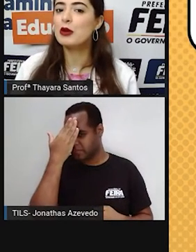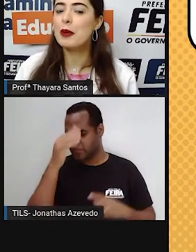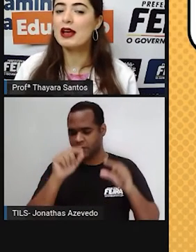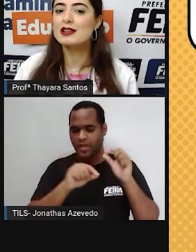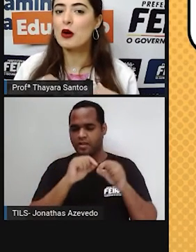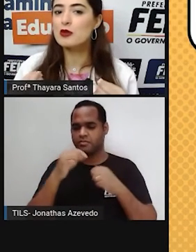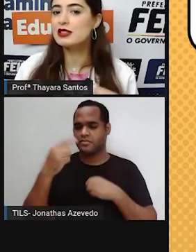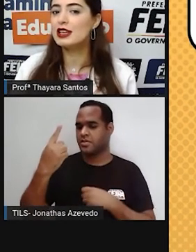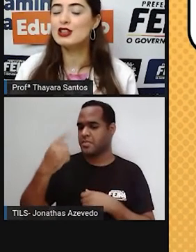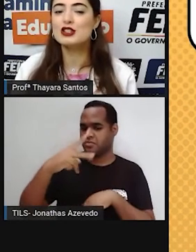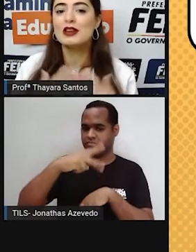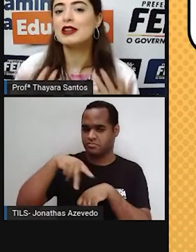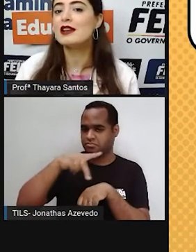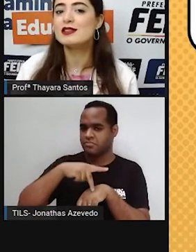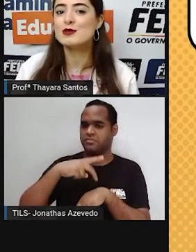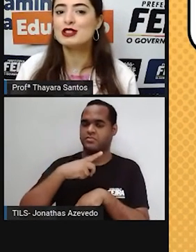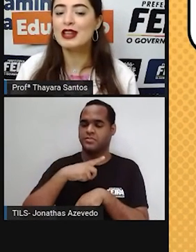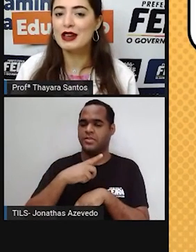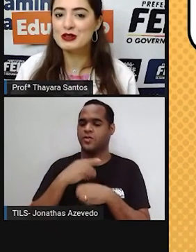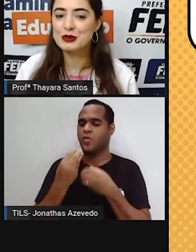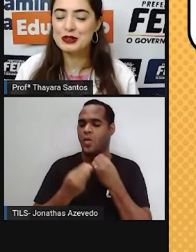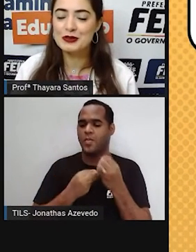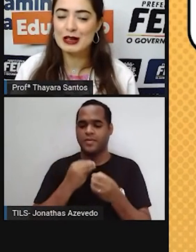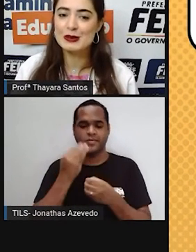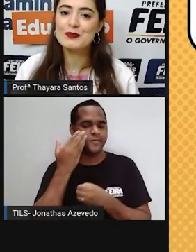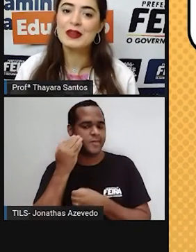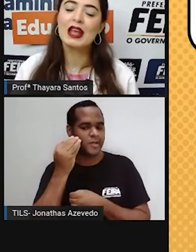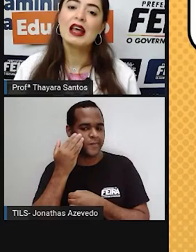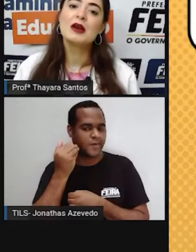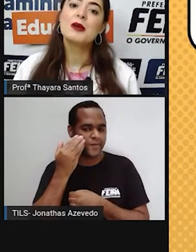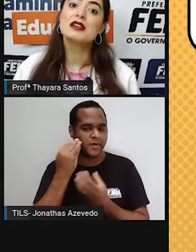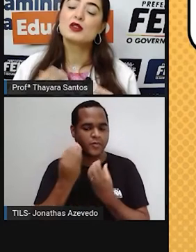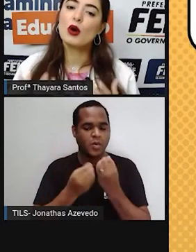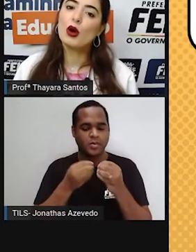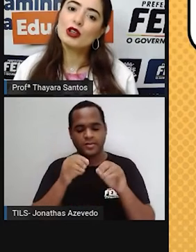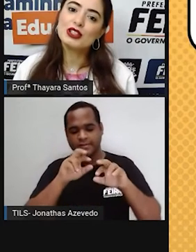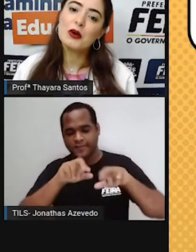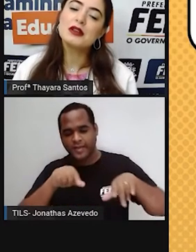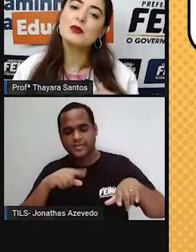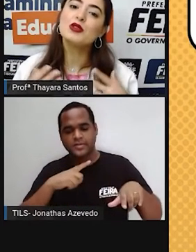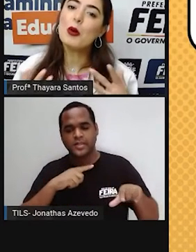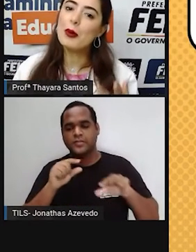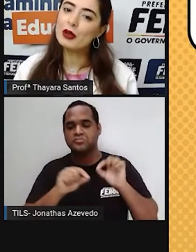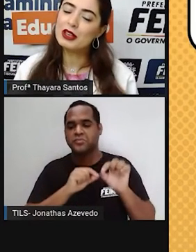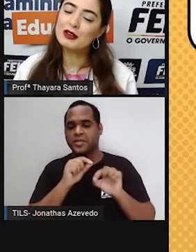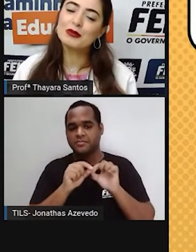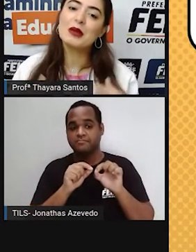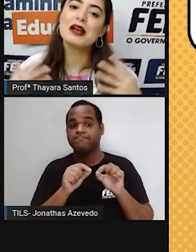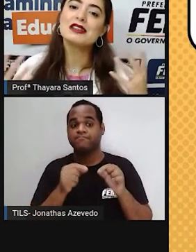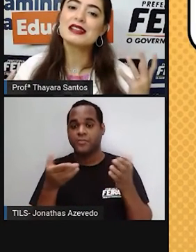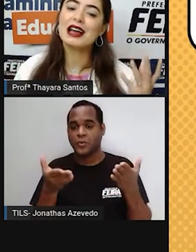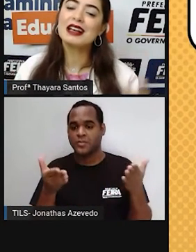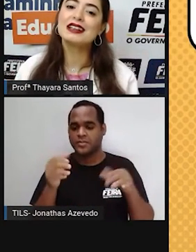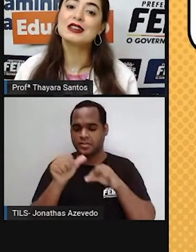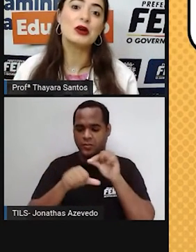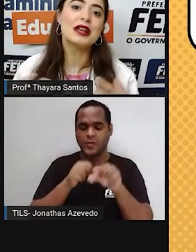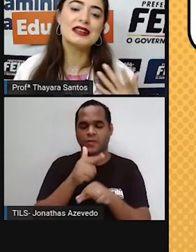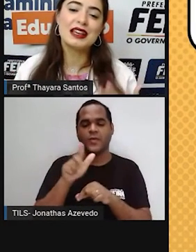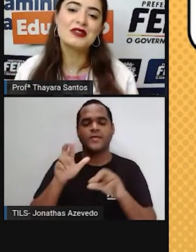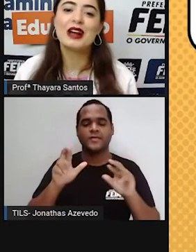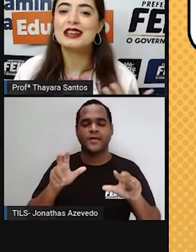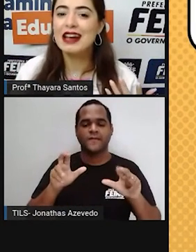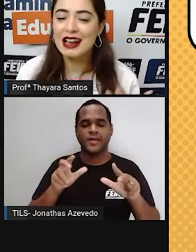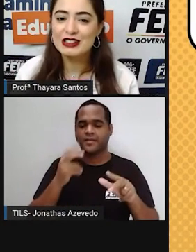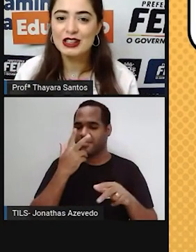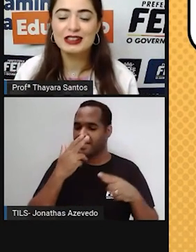ser o primeiro país a conseguir desvendar esses mistérios do universo. Mas hoje a coisa mudou um pouquinho, não tem mais essa toda